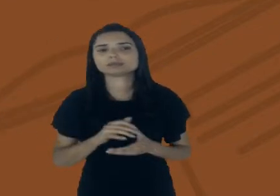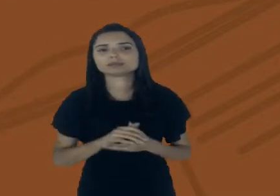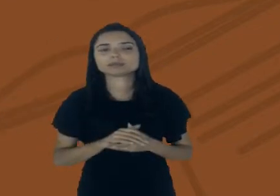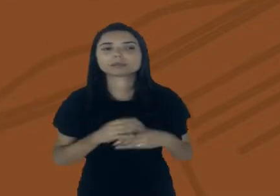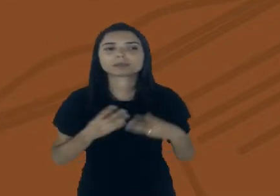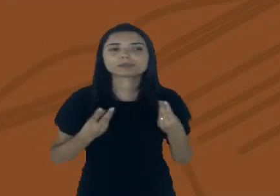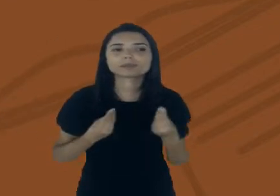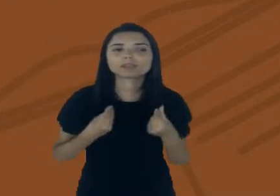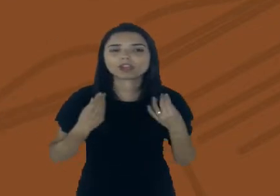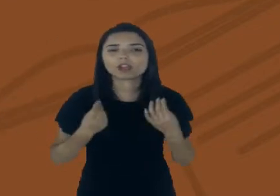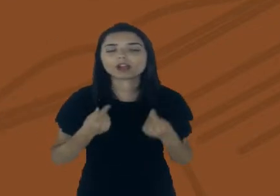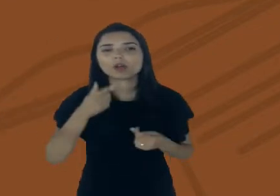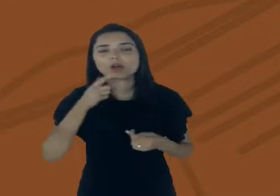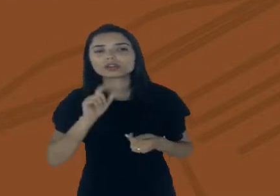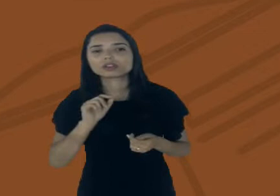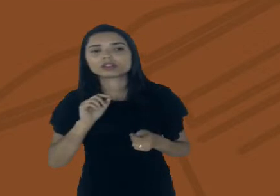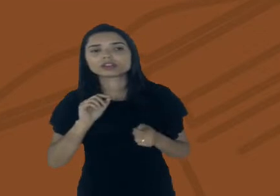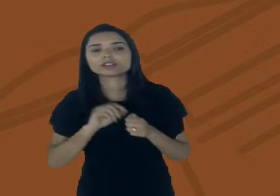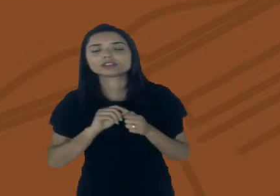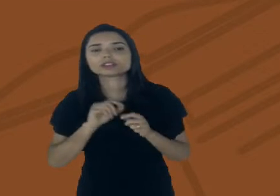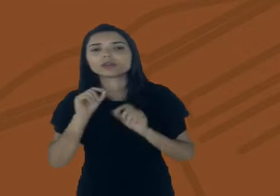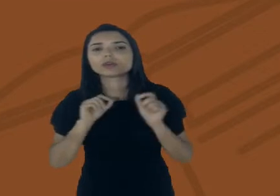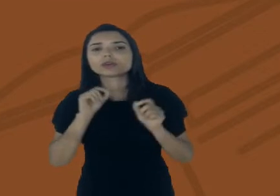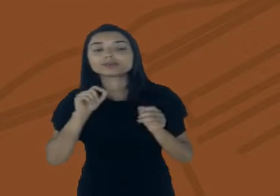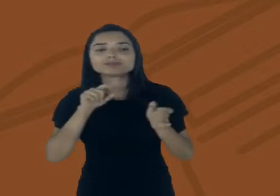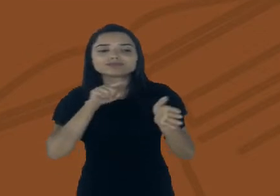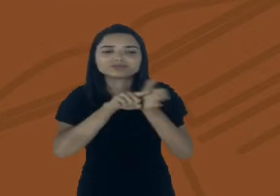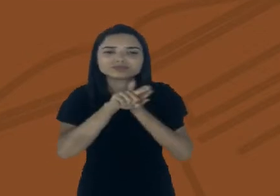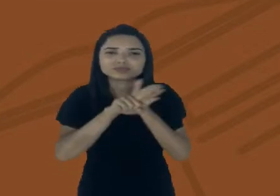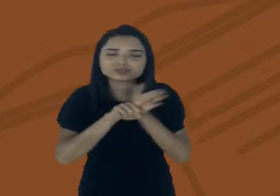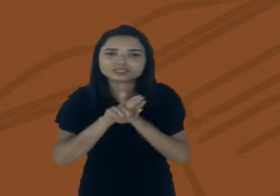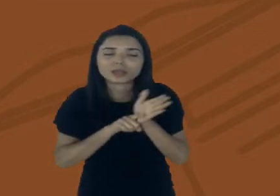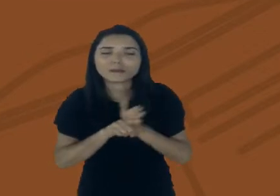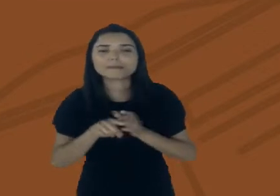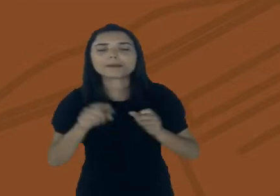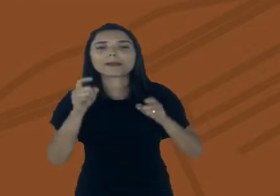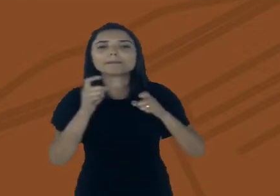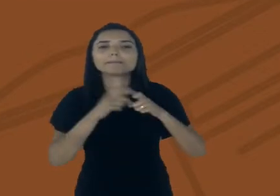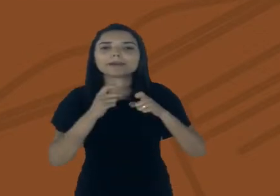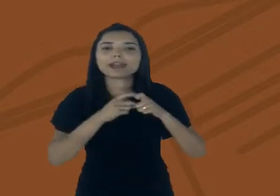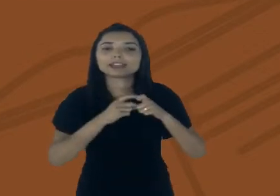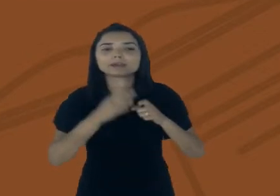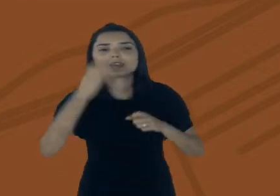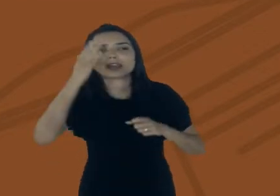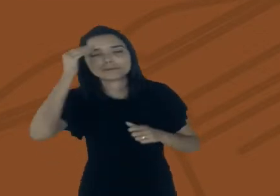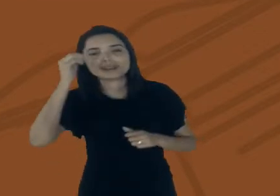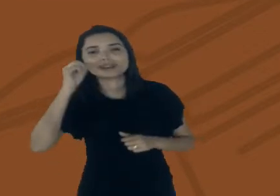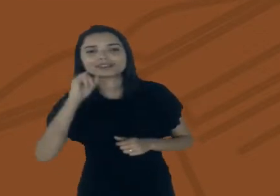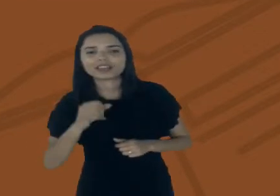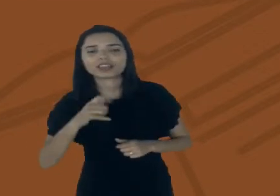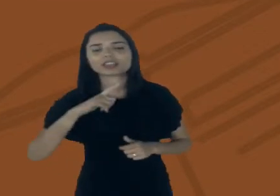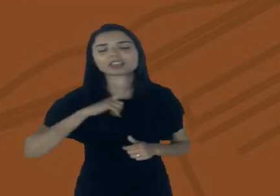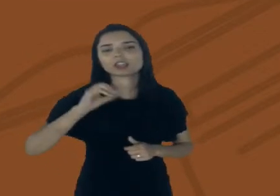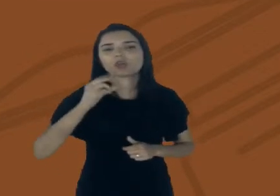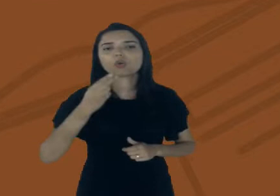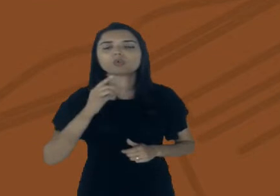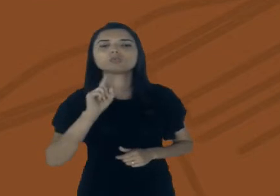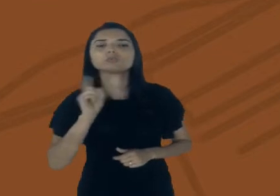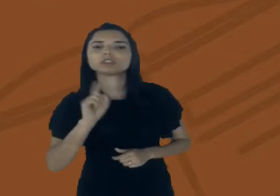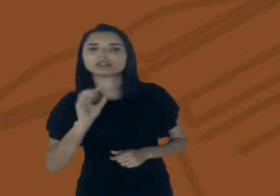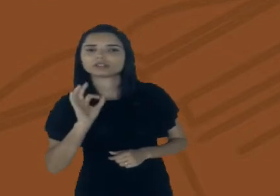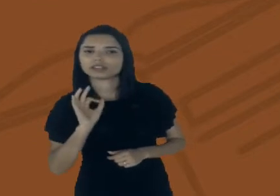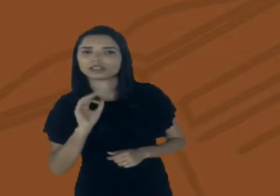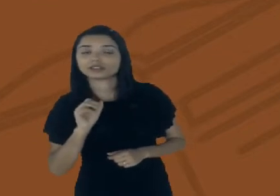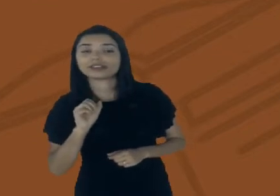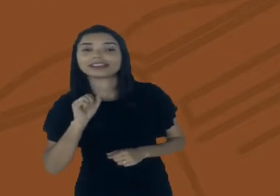uma visão sobre isso a partir da diagnose médica, certo? Então, os médicos eles fazem os exames, tudinho, para saber se realmente essa